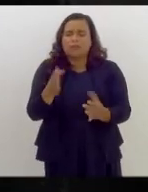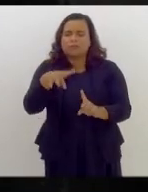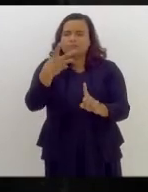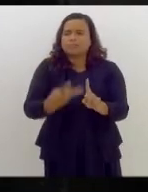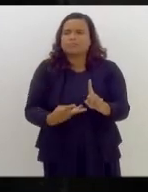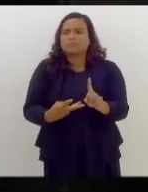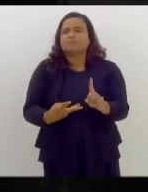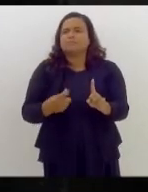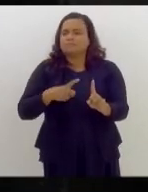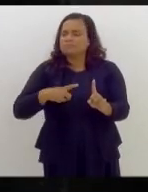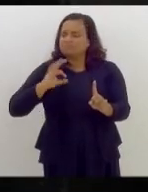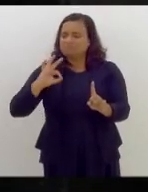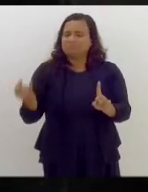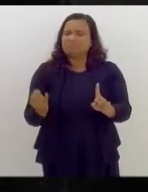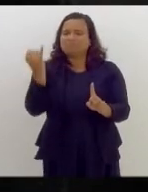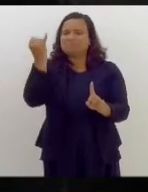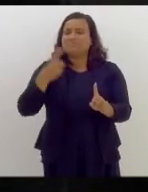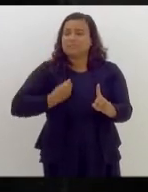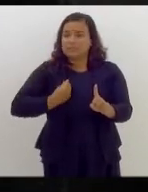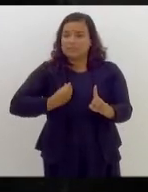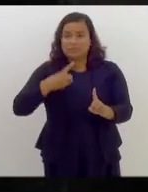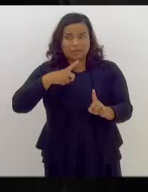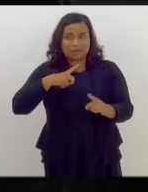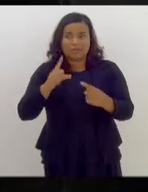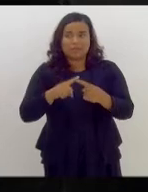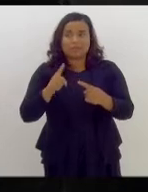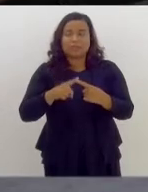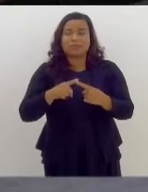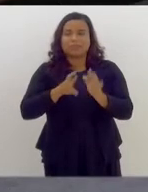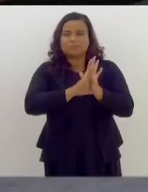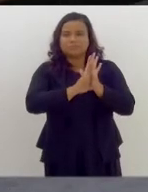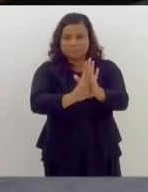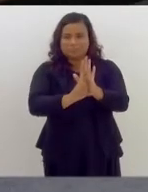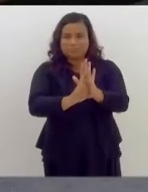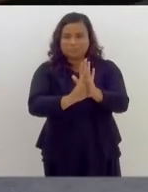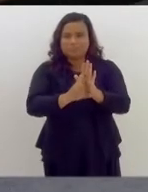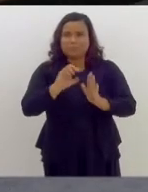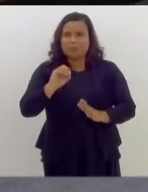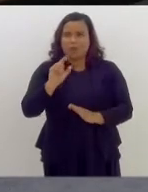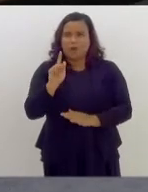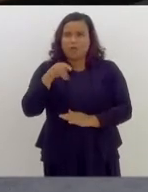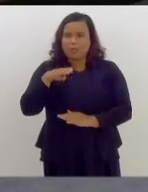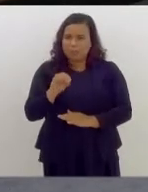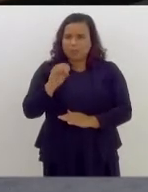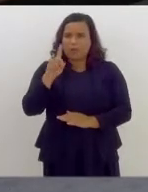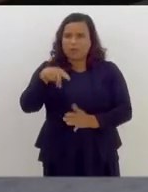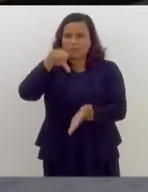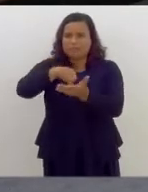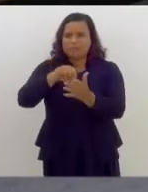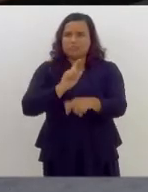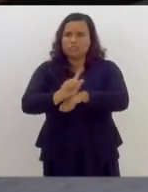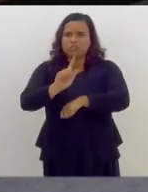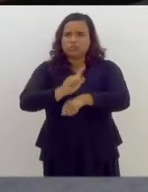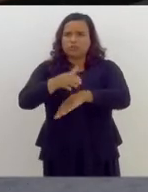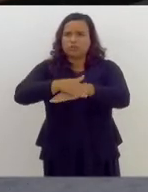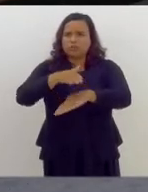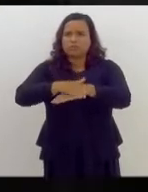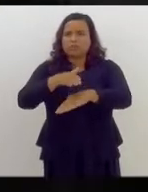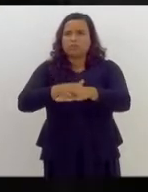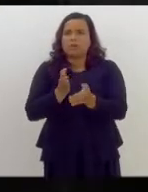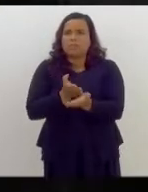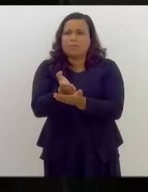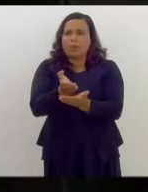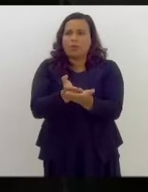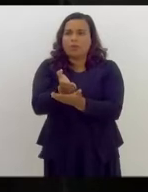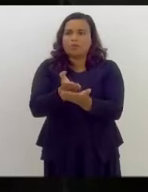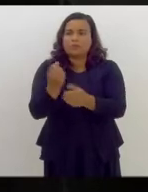sendo dada. Hoje temos aqui presente um representante do OGMO, que é o órgão gestor de mão de obra dos portos do Rio de Janeiro,